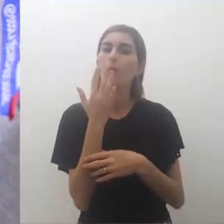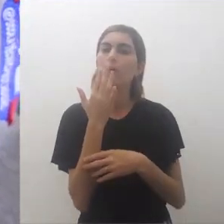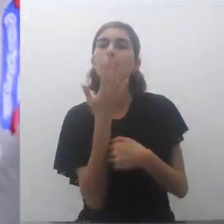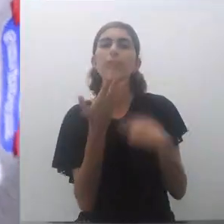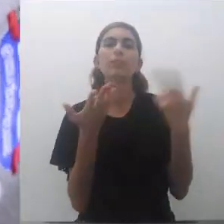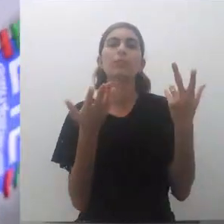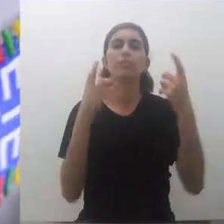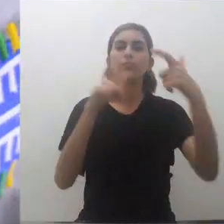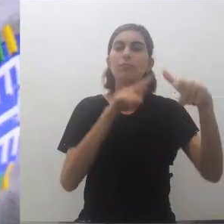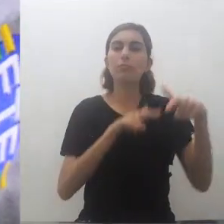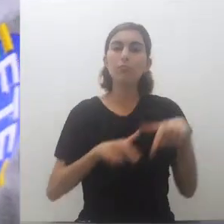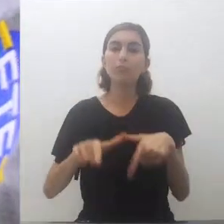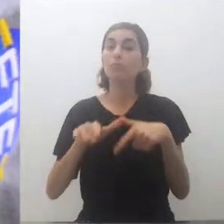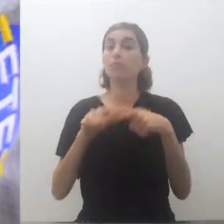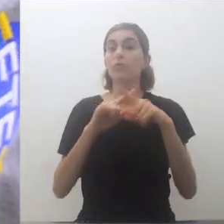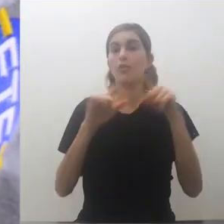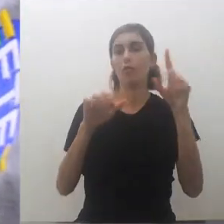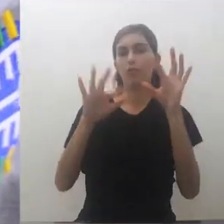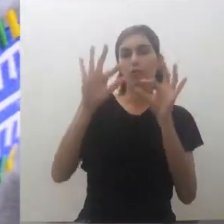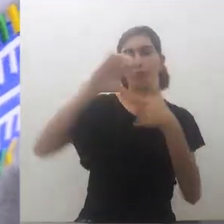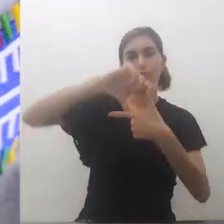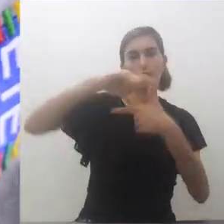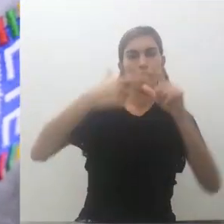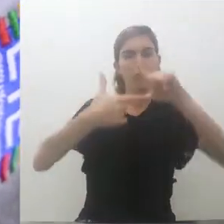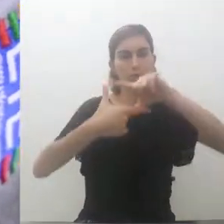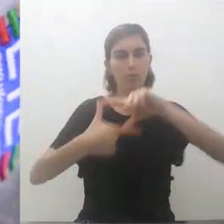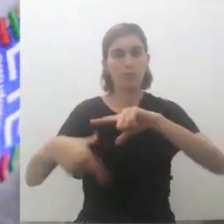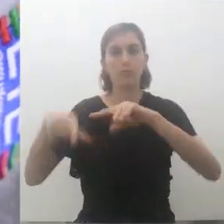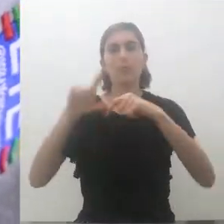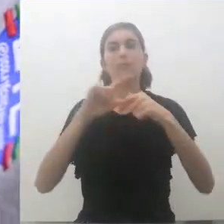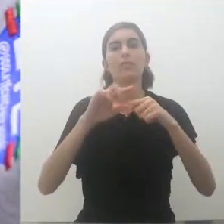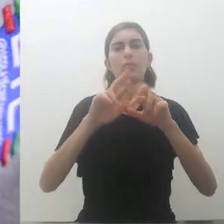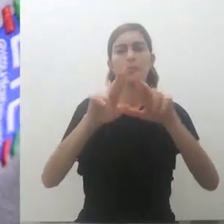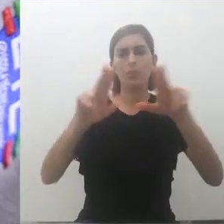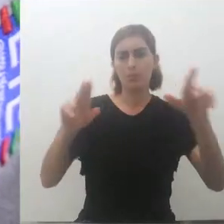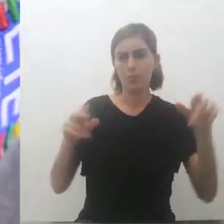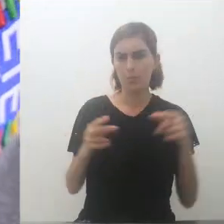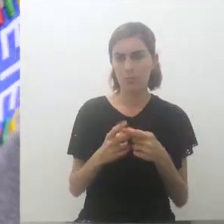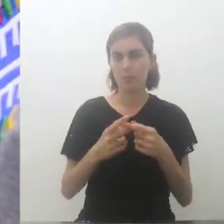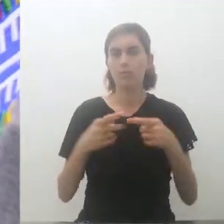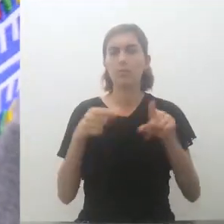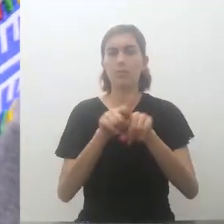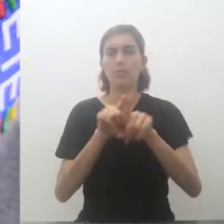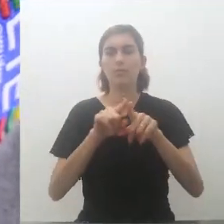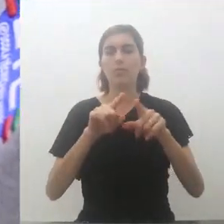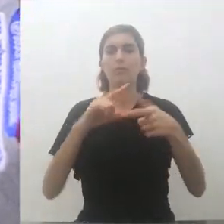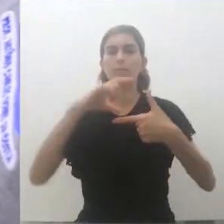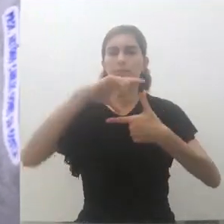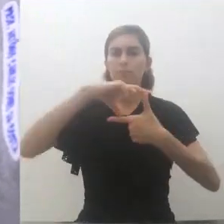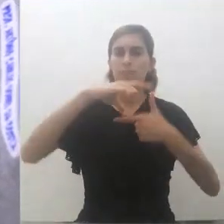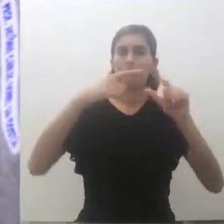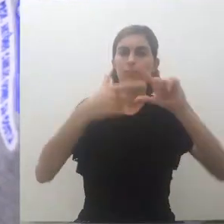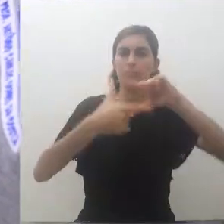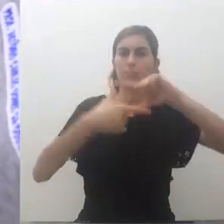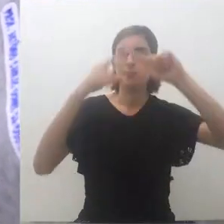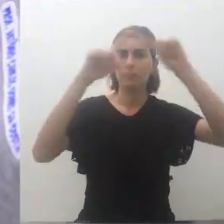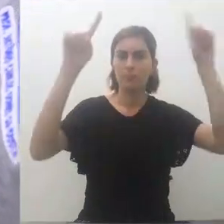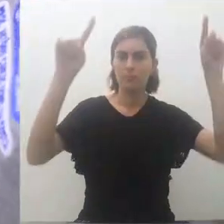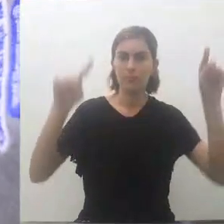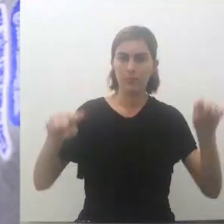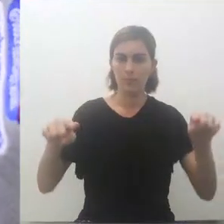ambiente, além das formas. Temos muitas formas retangulares aqui. Aqui